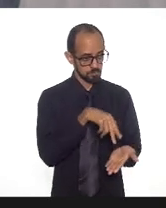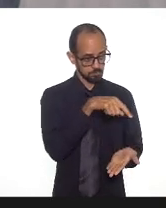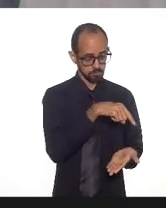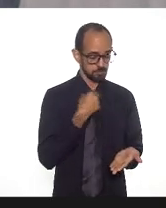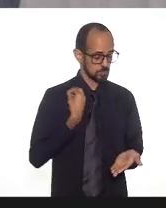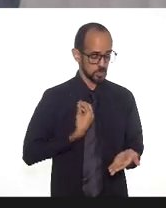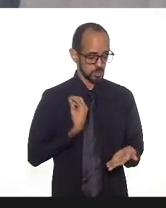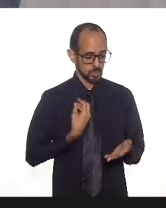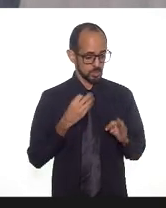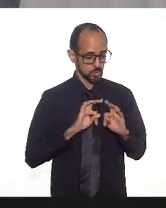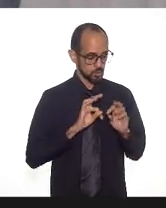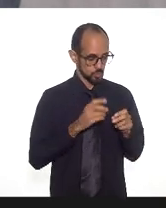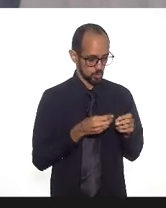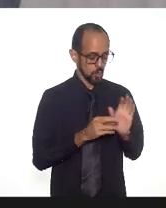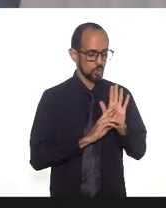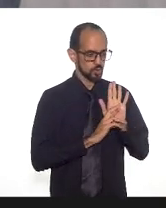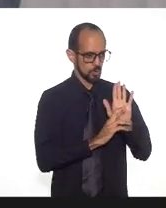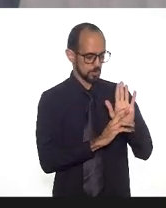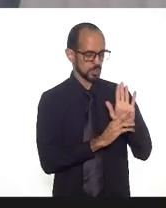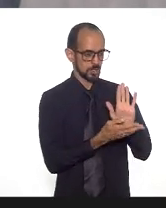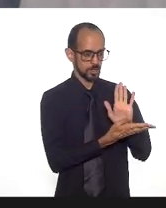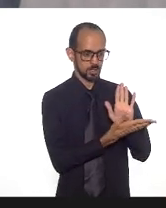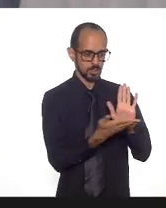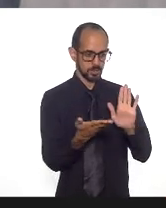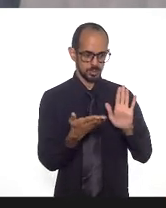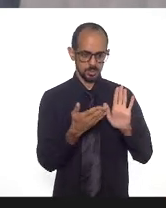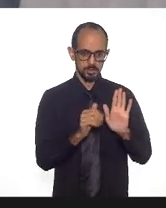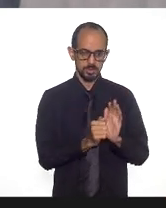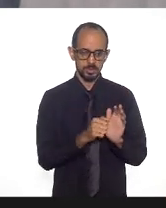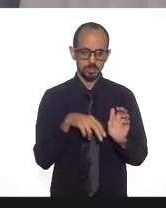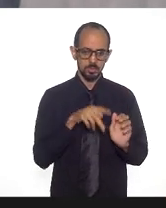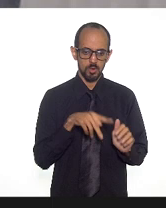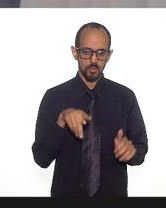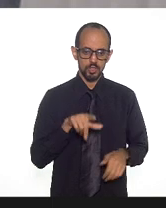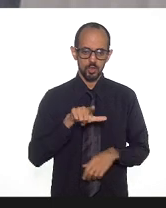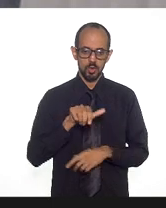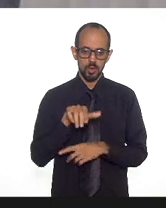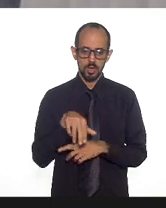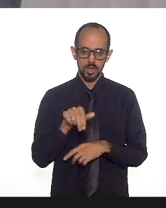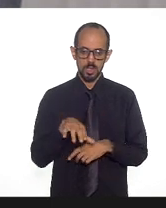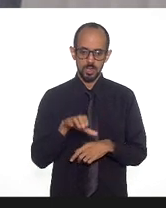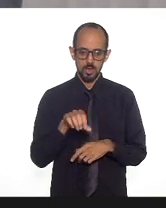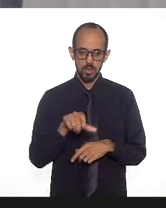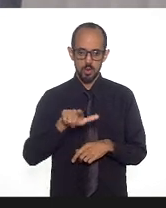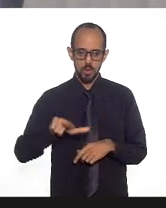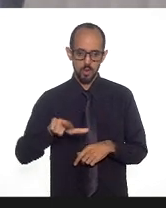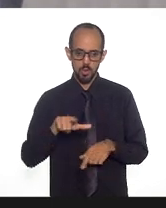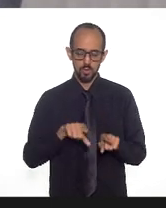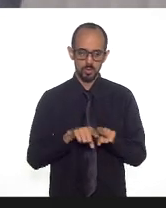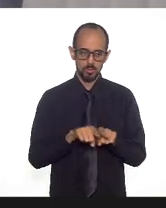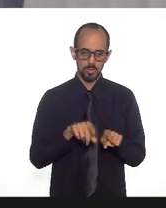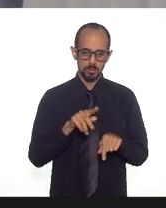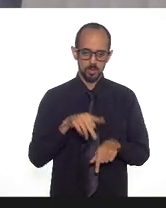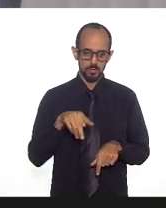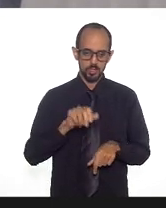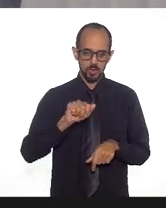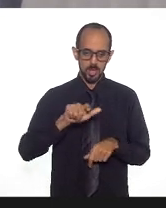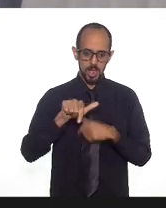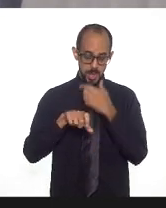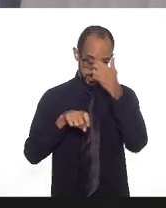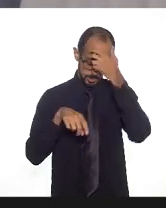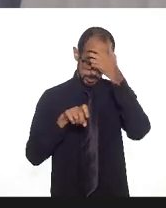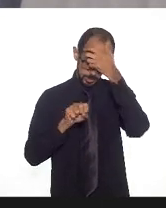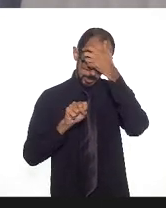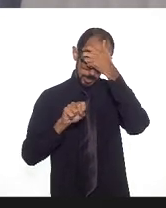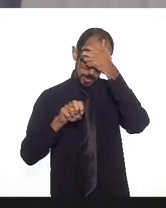das universidades, em especial o professor Limpo, a professora Alessandra, que são os que eu tenho um